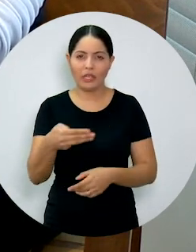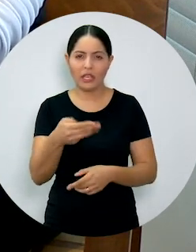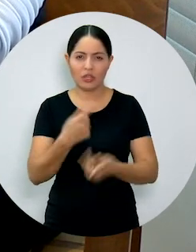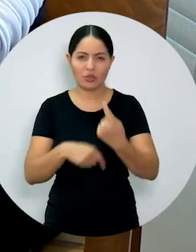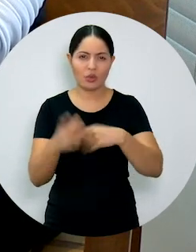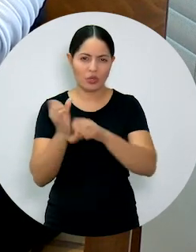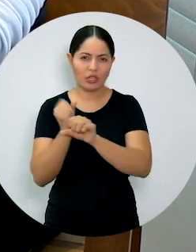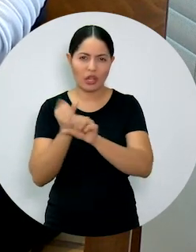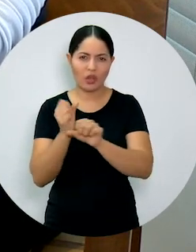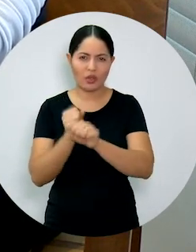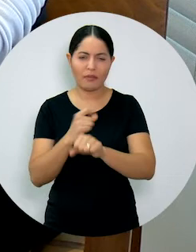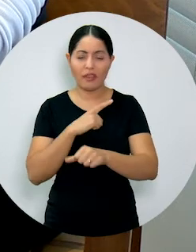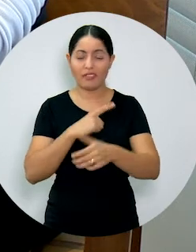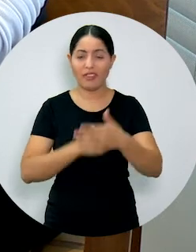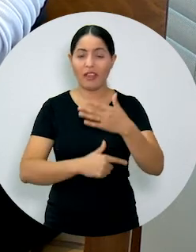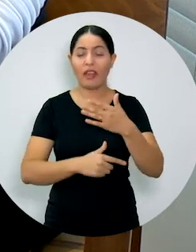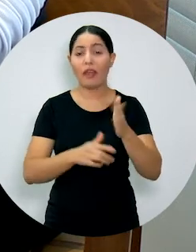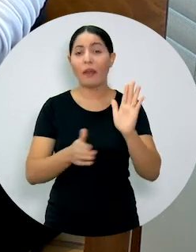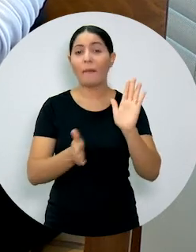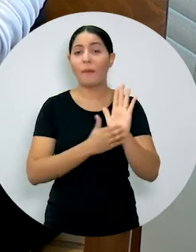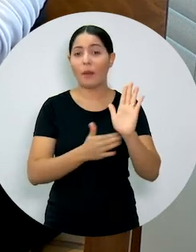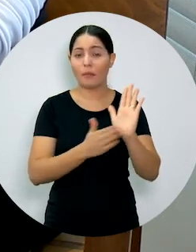Economia, propõe uma